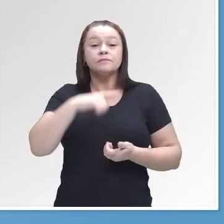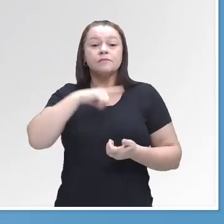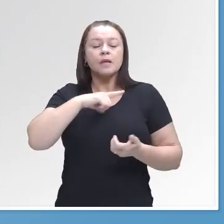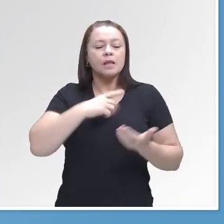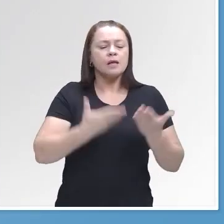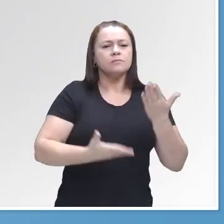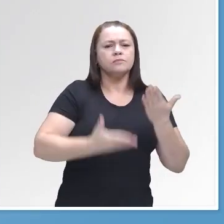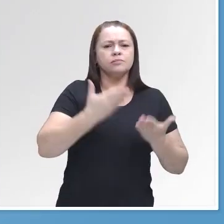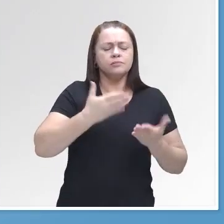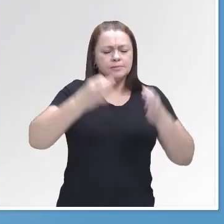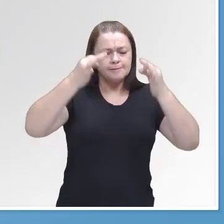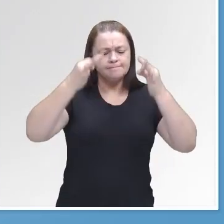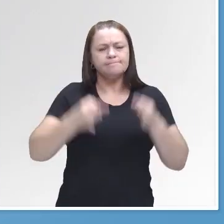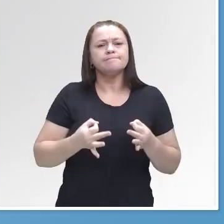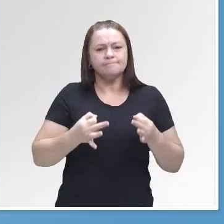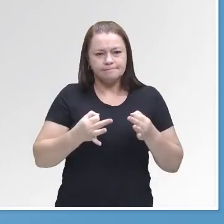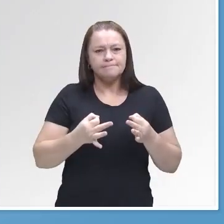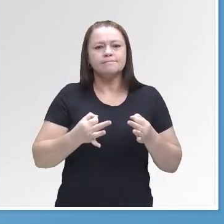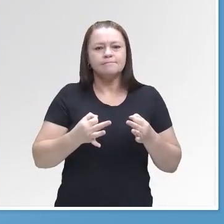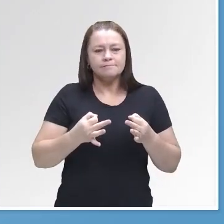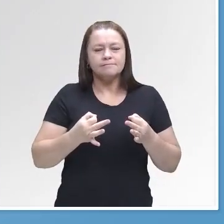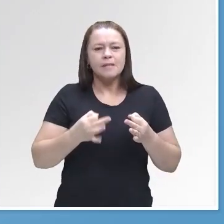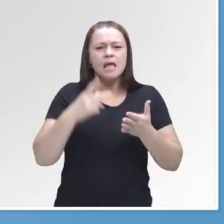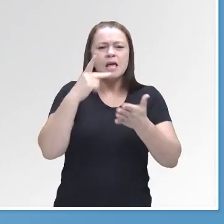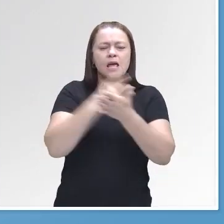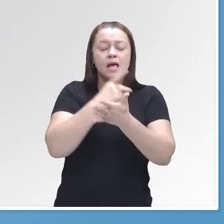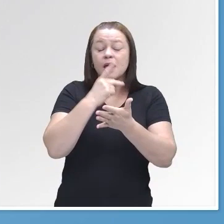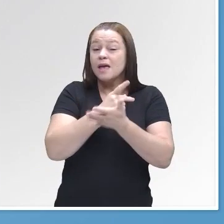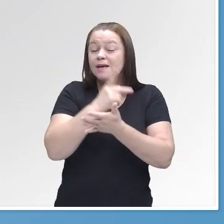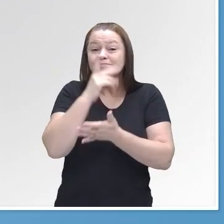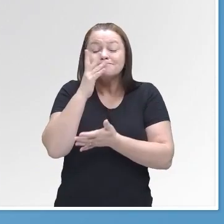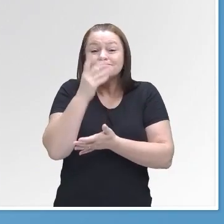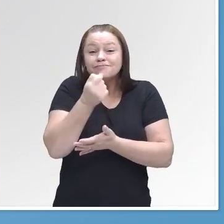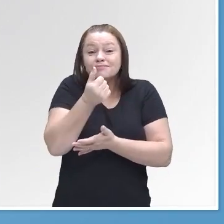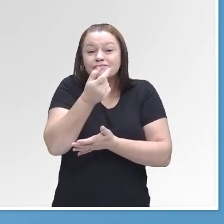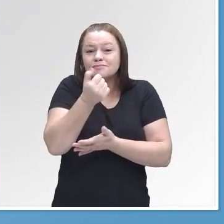extremamente precisas, com a menor margem de erro possível.